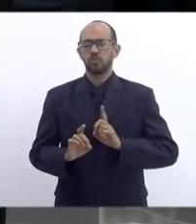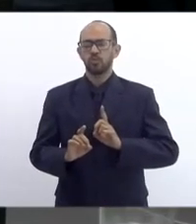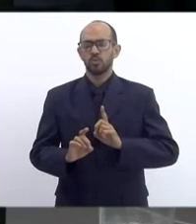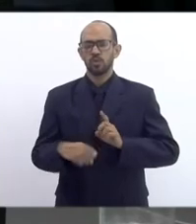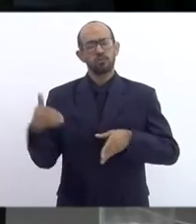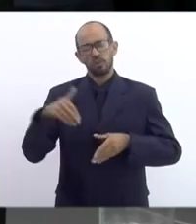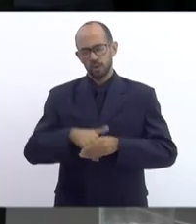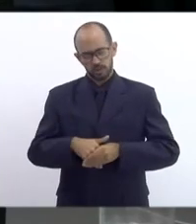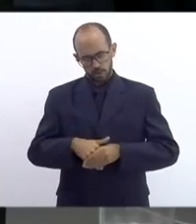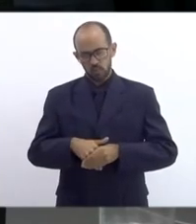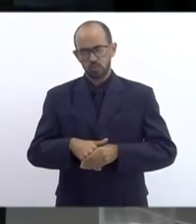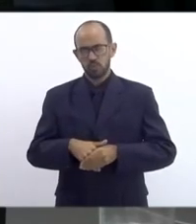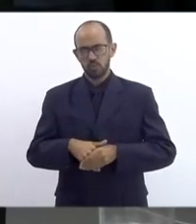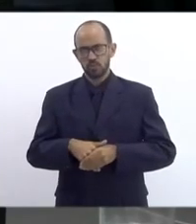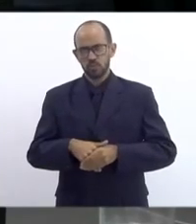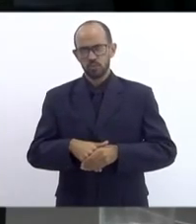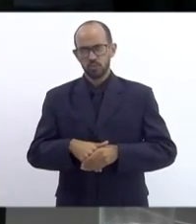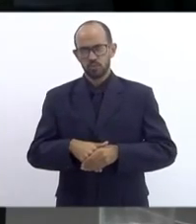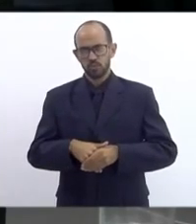em votação. Olha só.